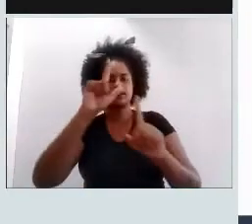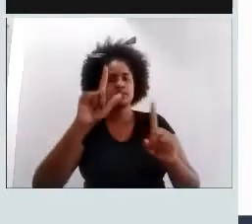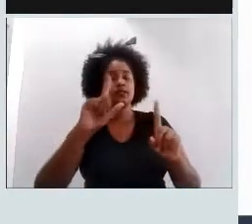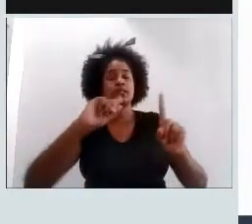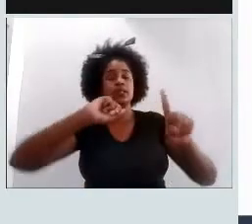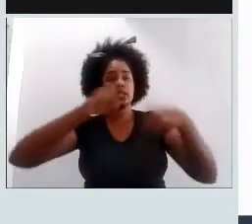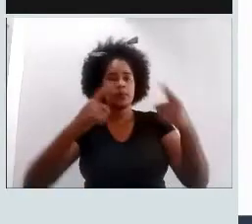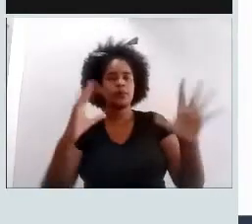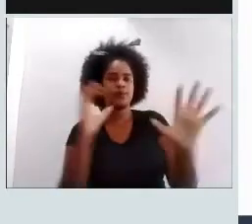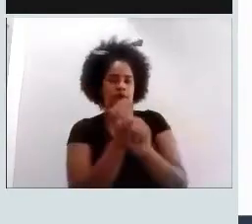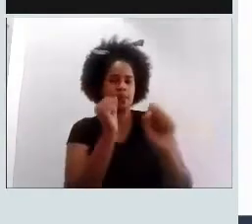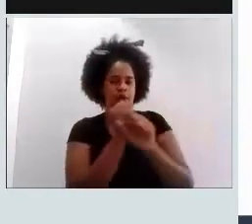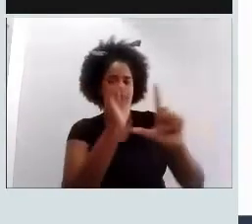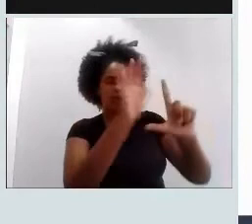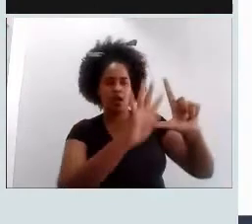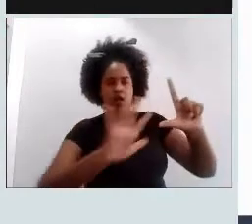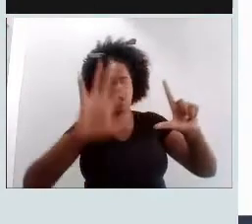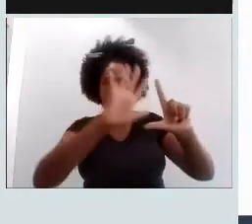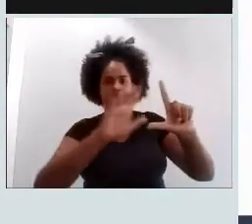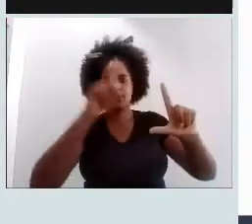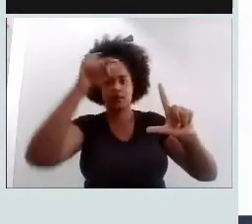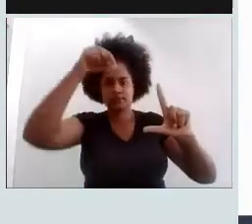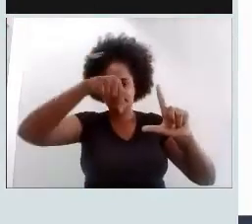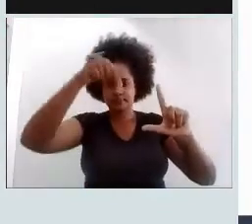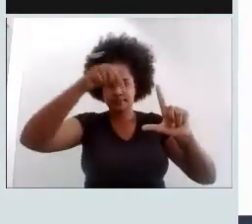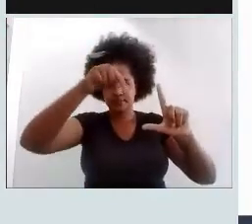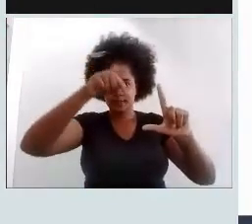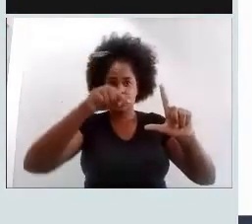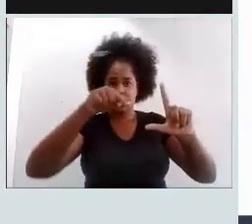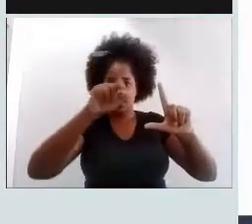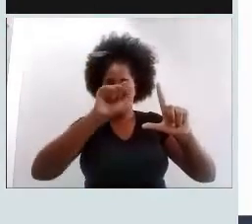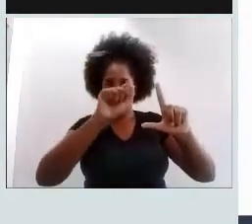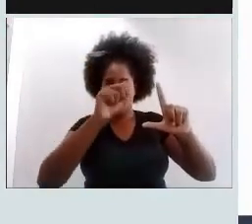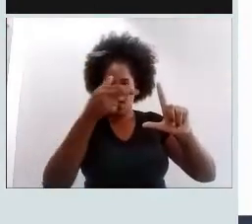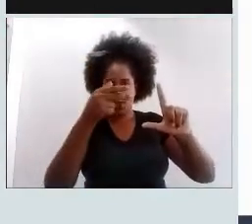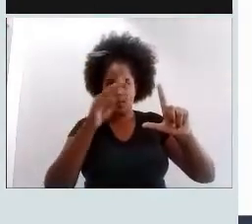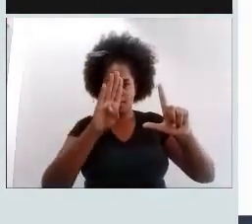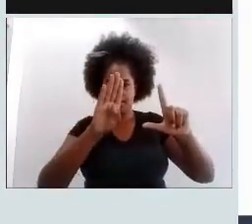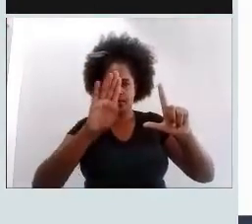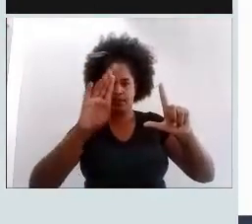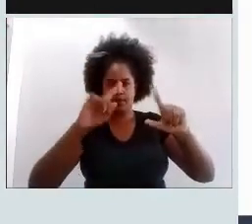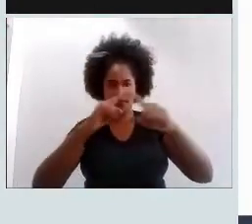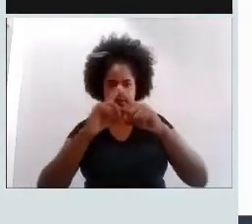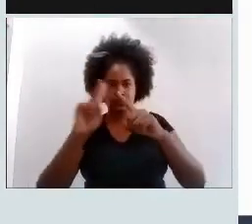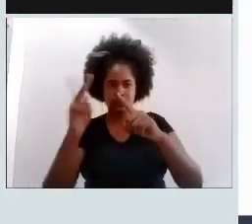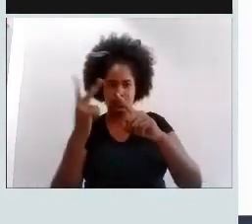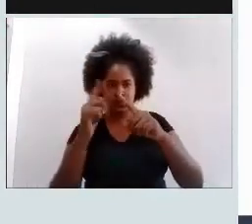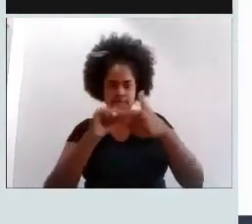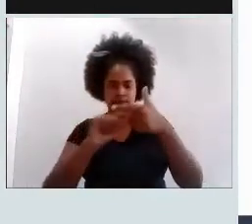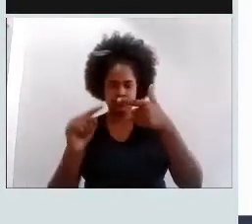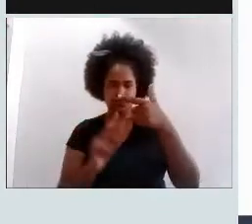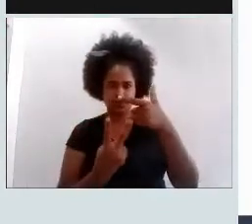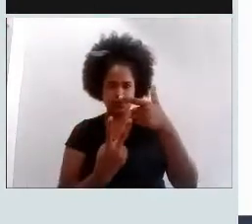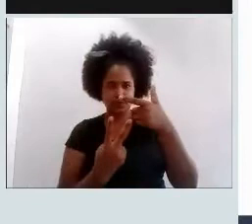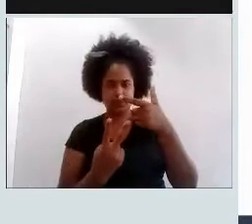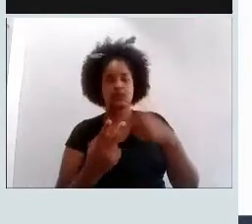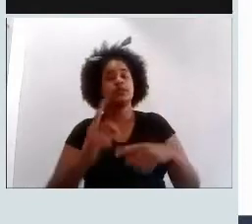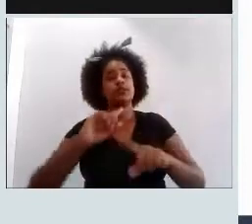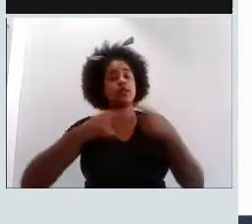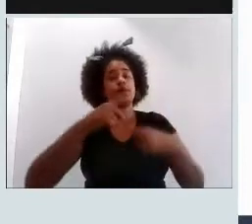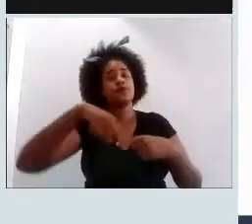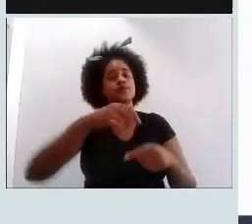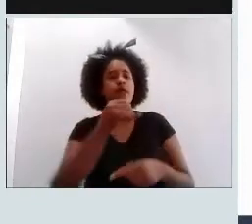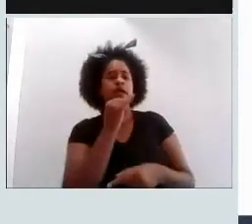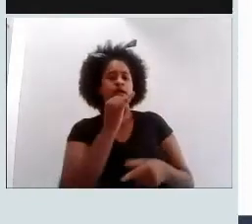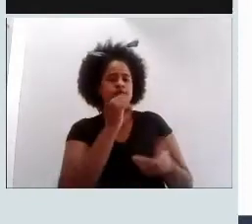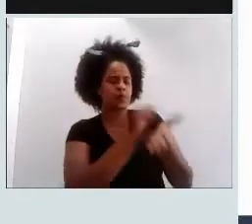a área, que é essa formulazinha aí de baixo, certo? Depois vocês podem pegar exemplos e fazer para vocês